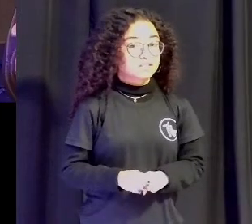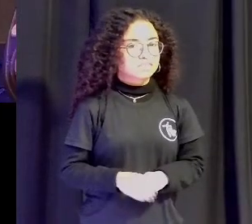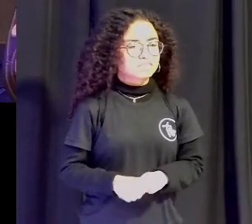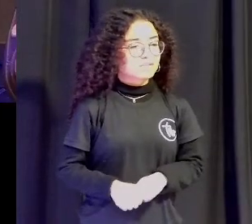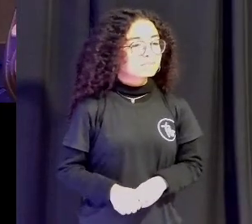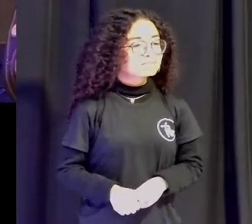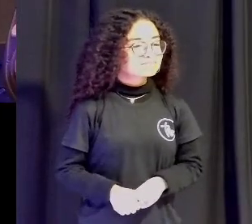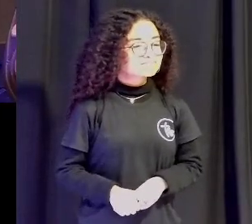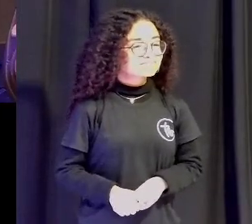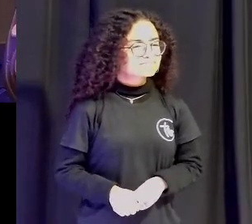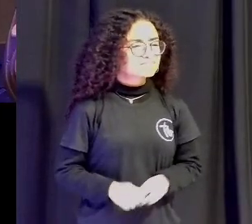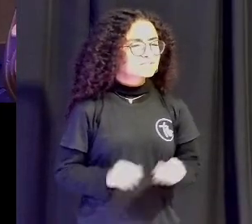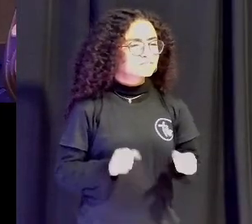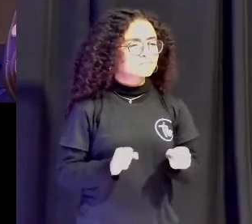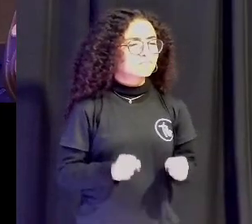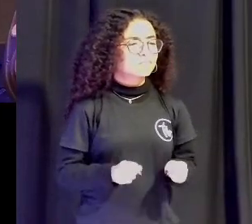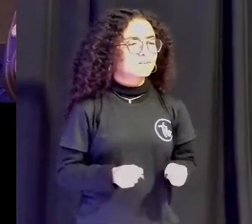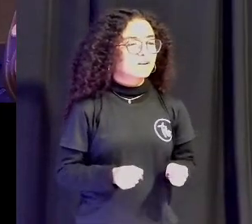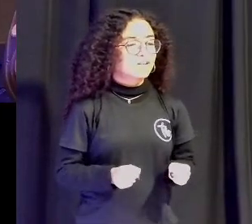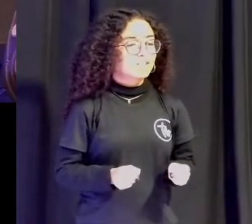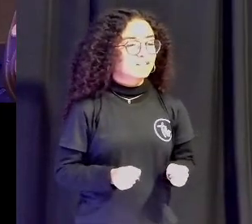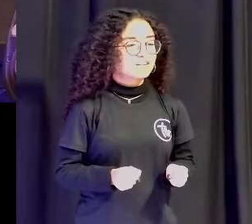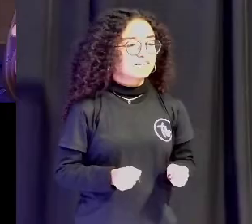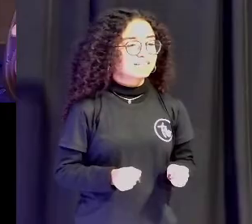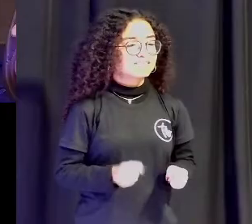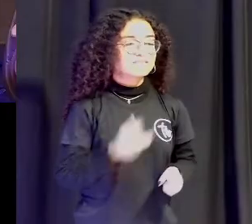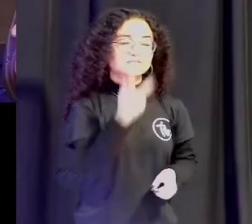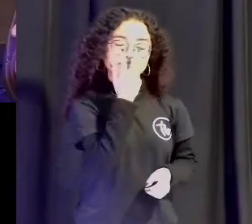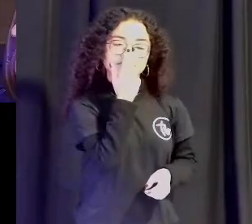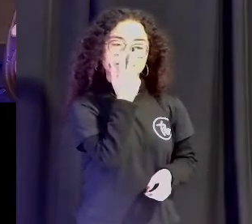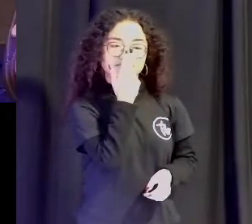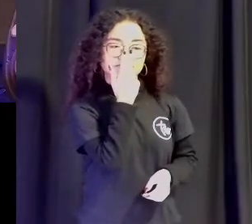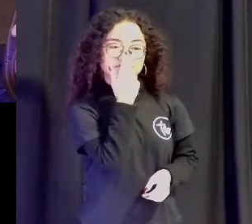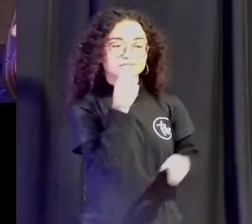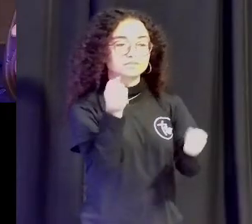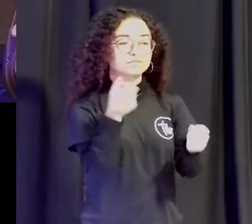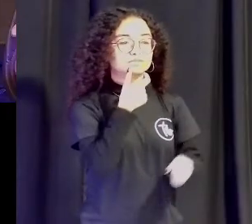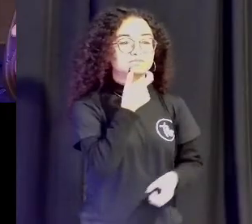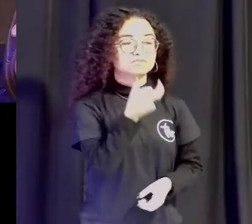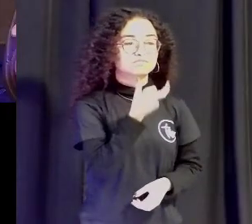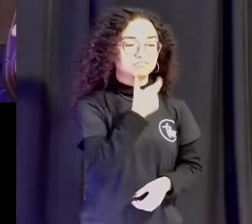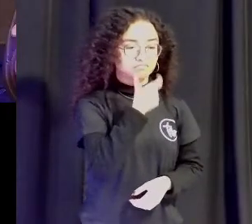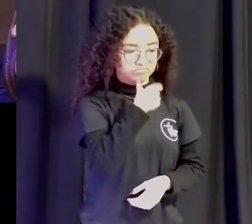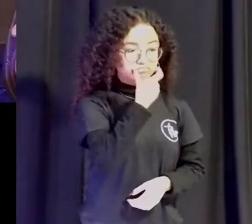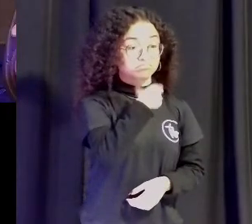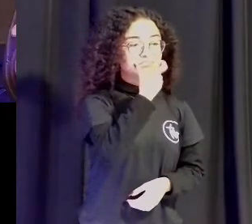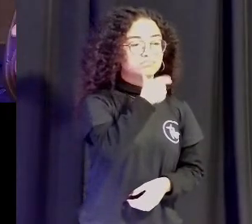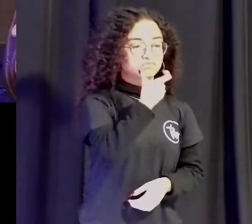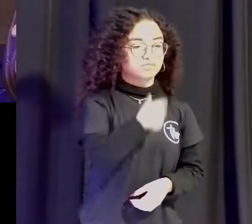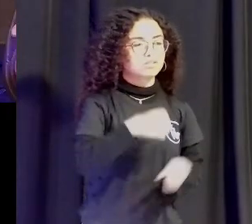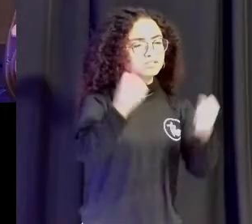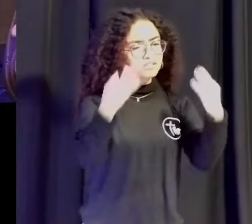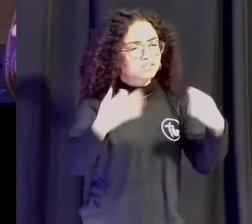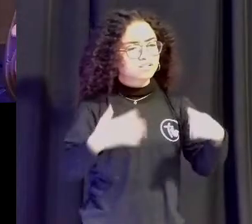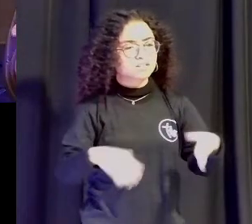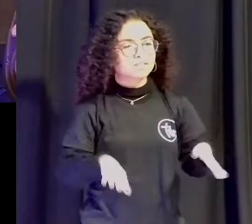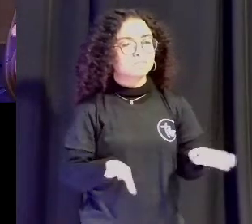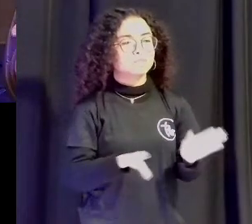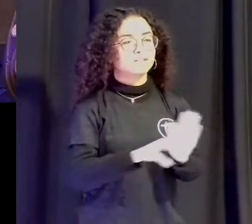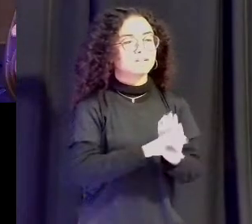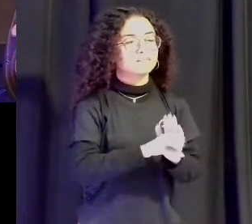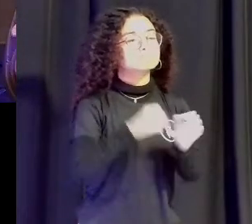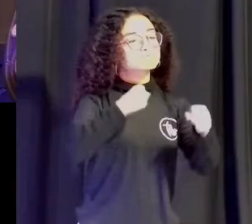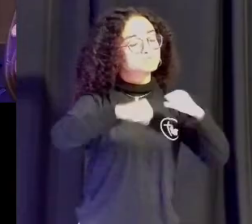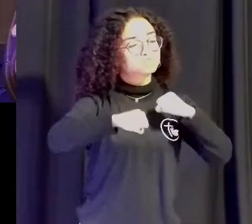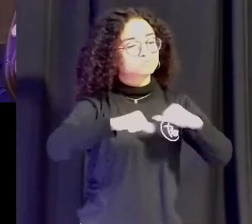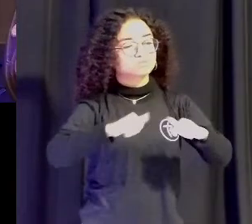óbvio, mas o que está descrito no capítulo 4 de Atos dos